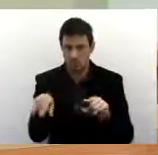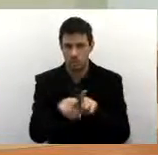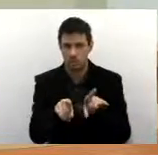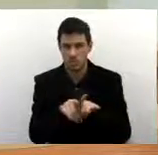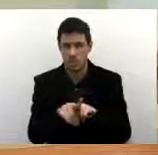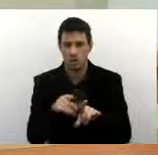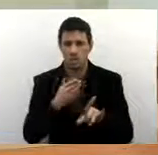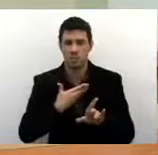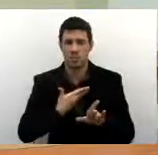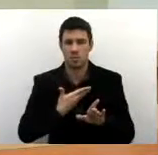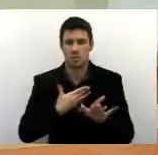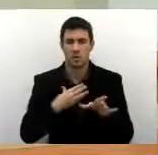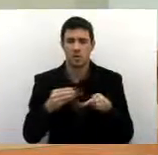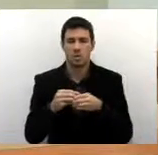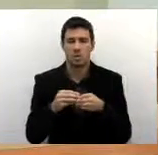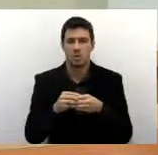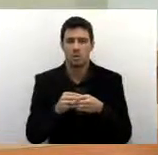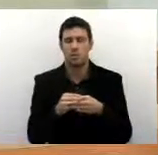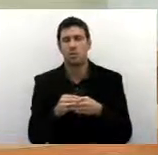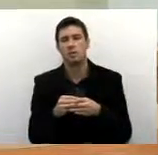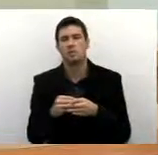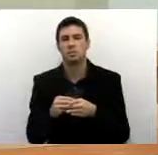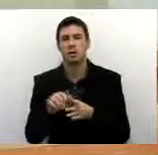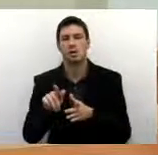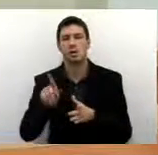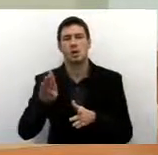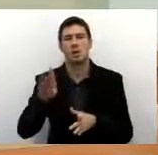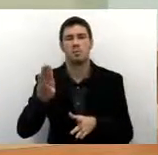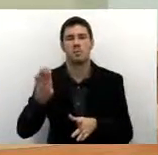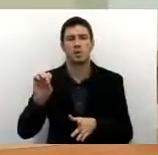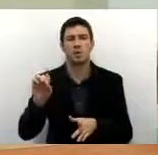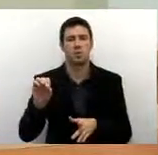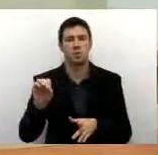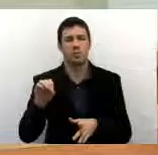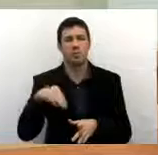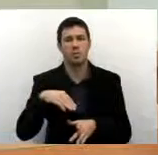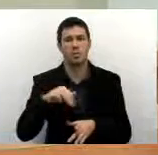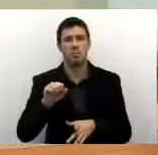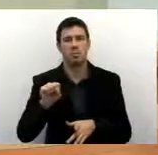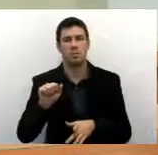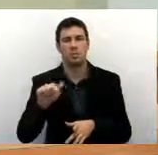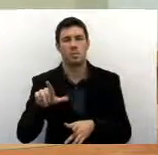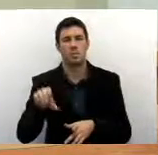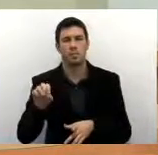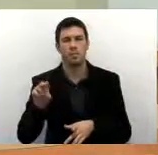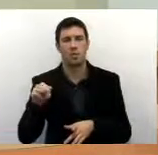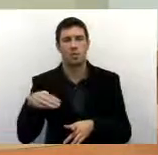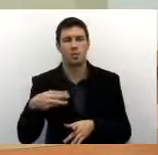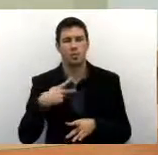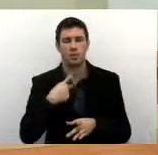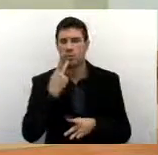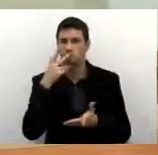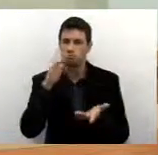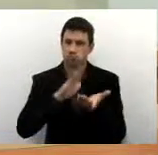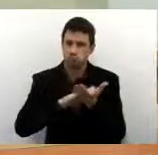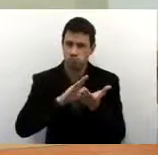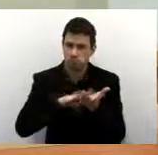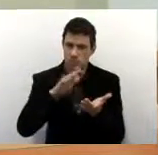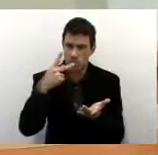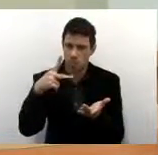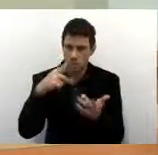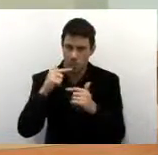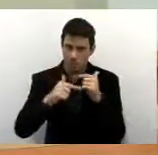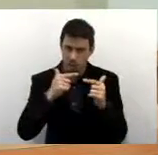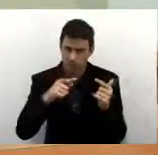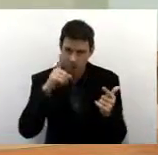de partido, Abdo Maslon, vem aqui parabenizar, né, o teu trabalho com todas as